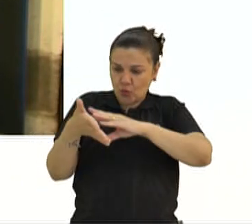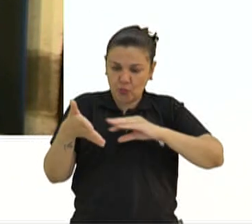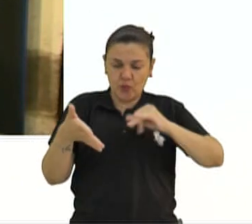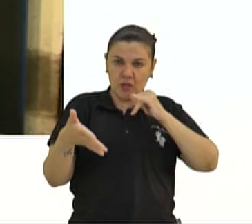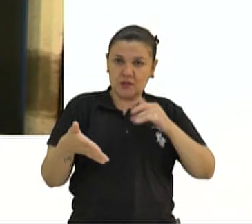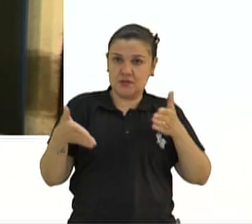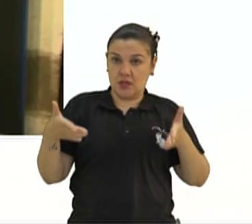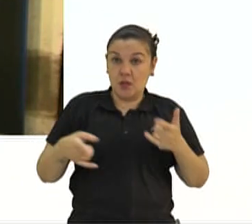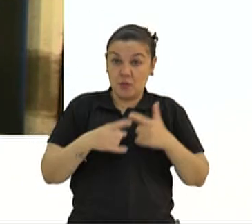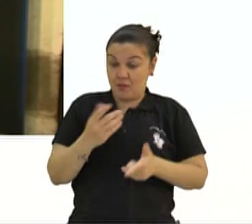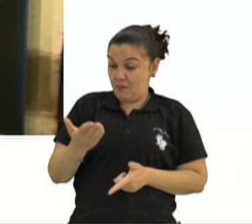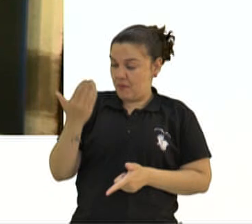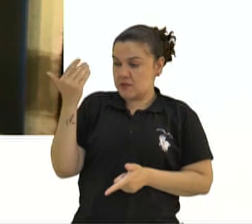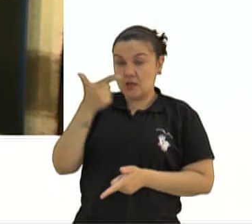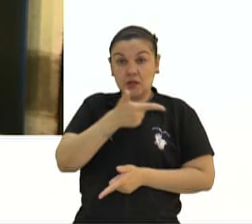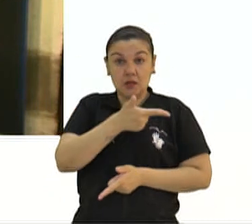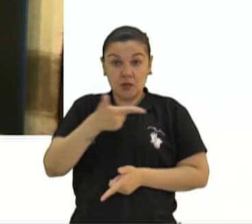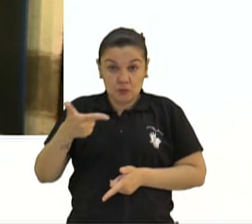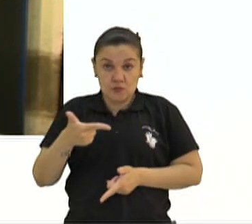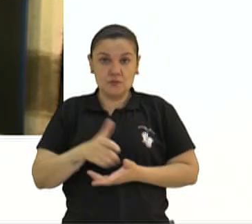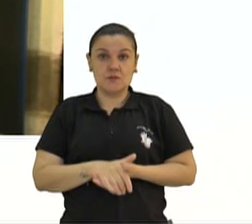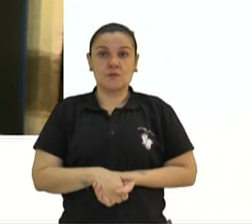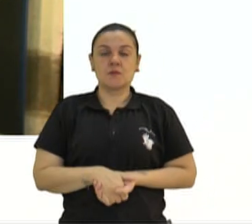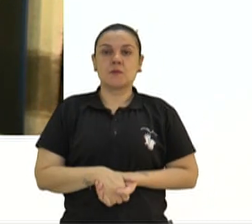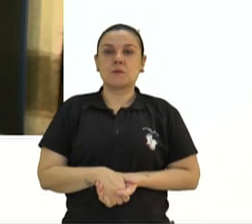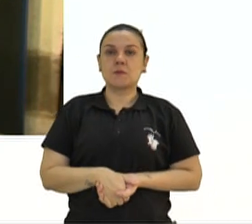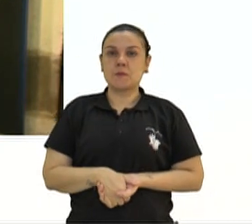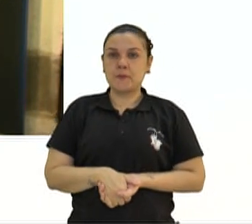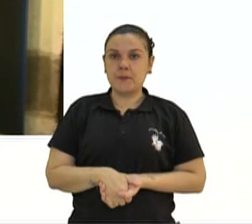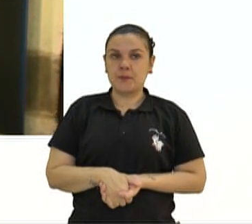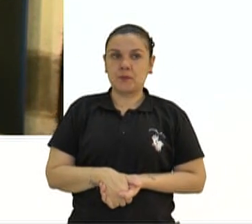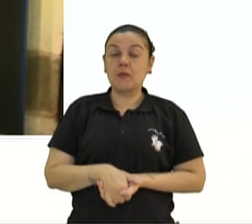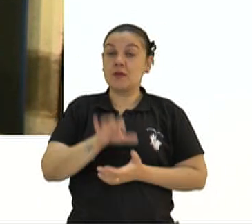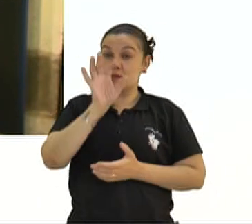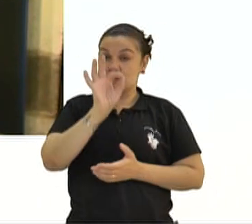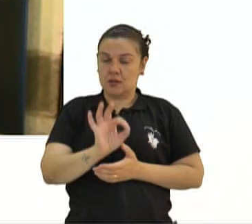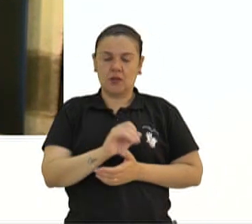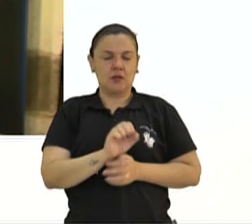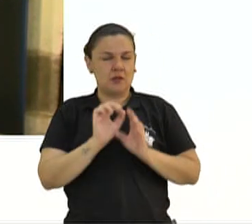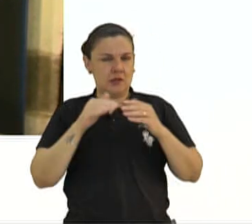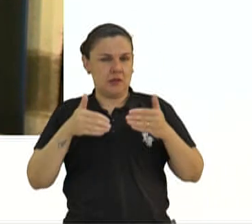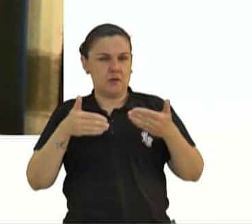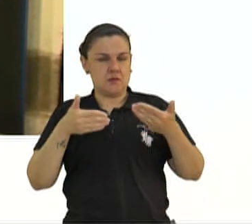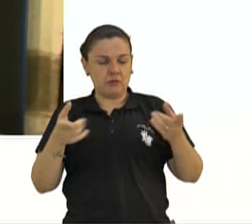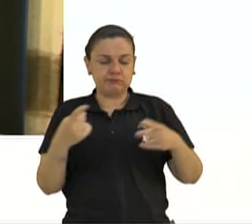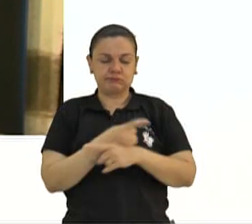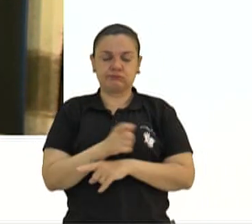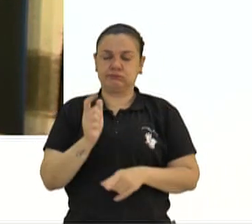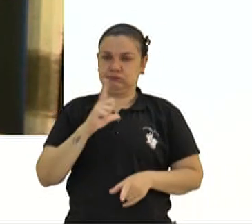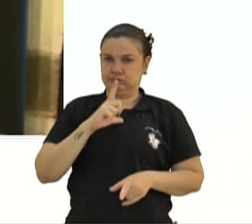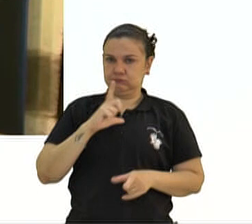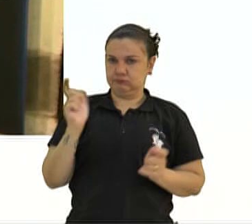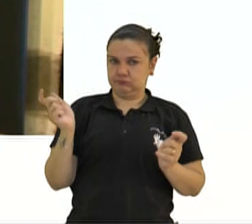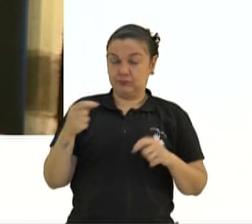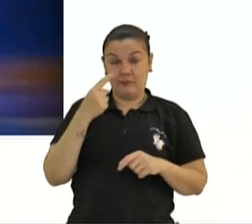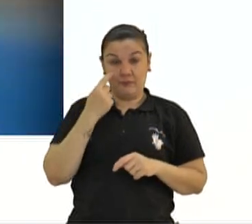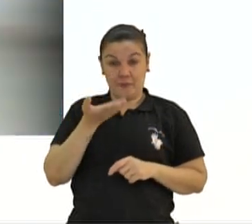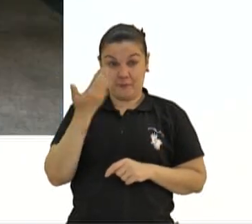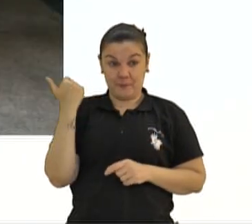energia elétrica, senão okay, a conversão química em elétrica. Em elétrica, certo. Será que então o inverso ocorre? Vamos ver? Vamos